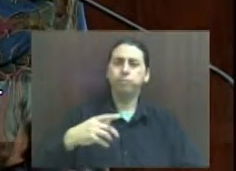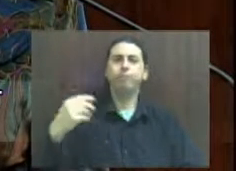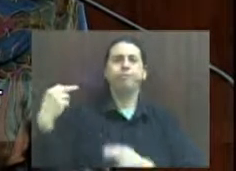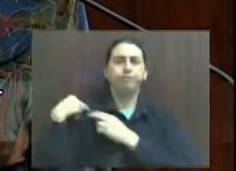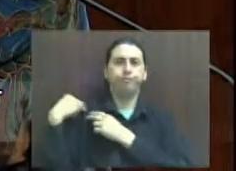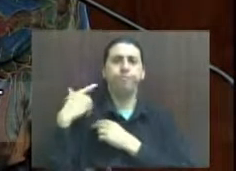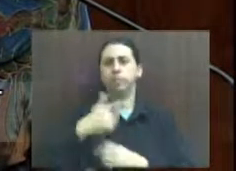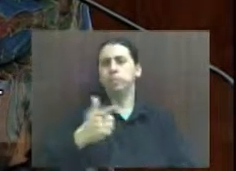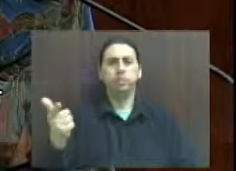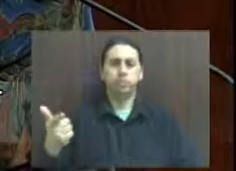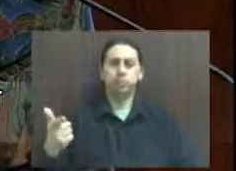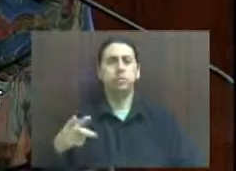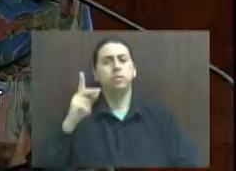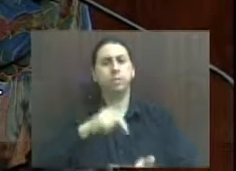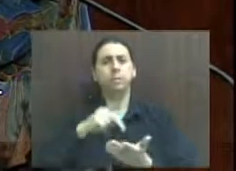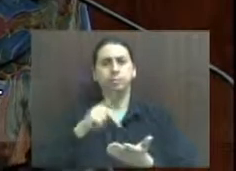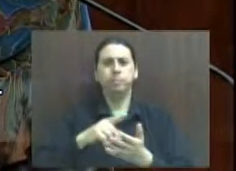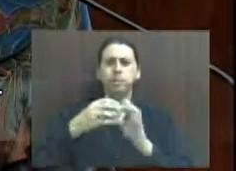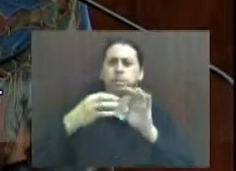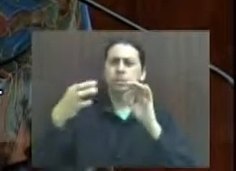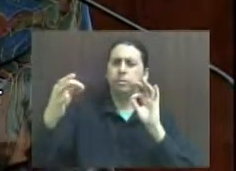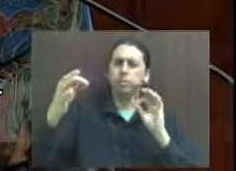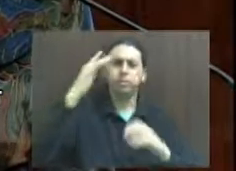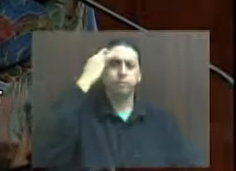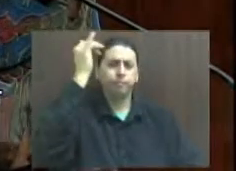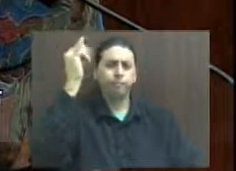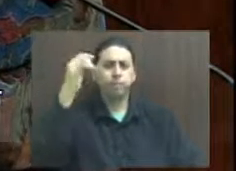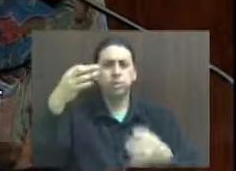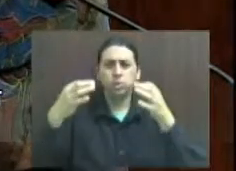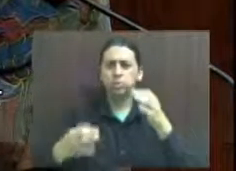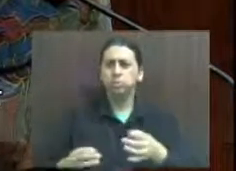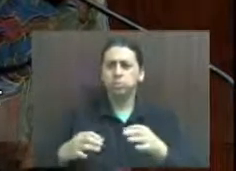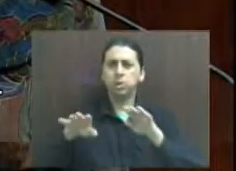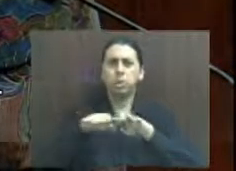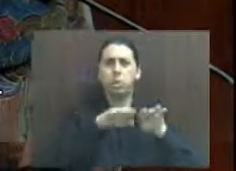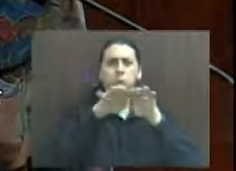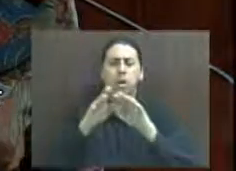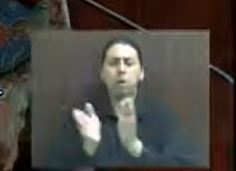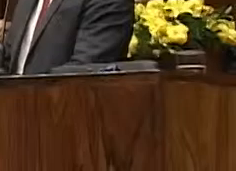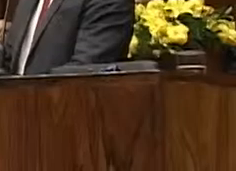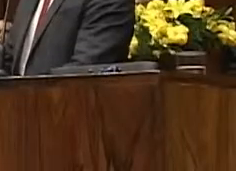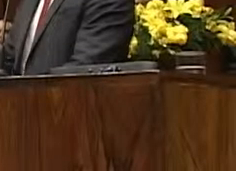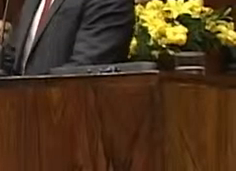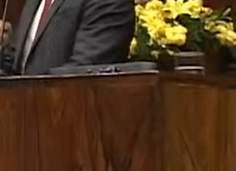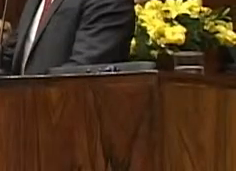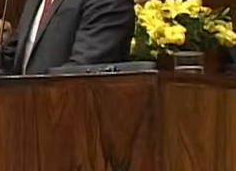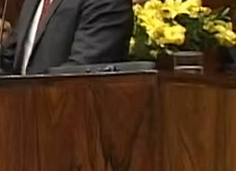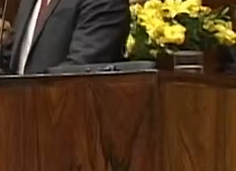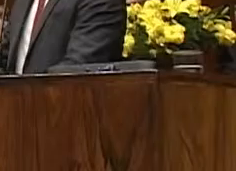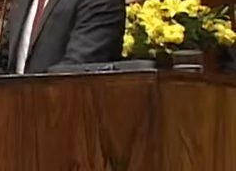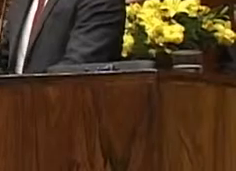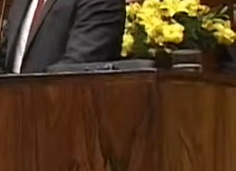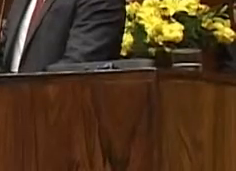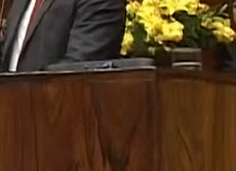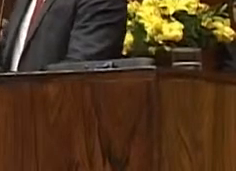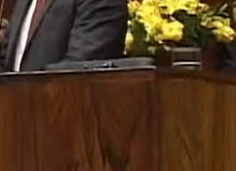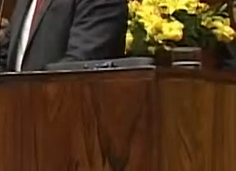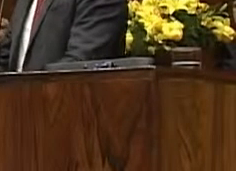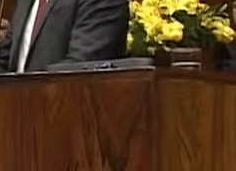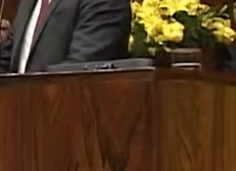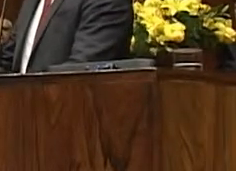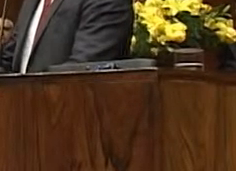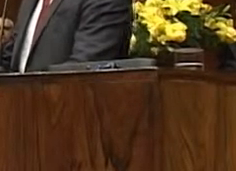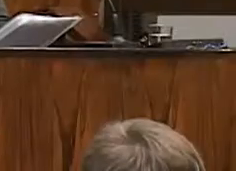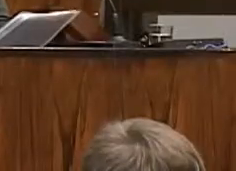do país que verdadeiramente livre, justo e igualitário gostaríamos de ter. Os parlamentares ressaltaram o momento de